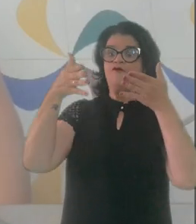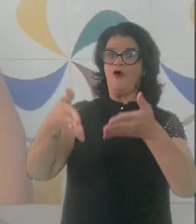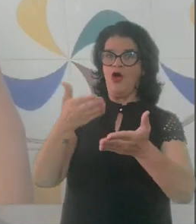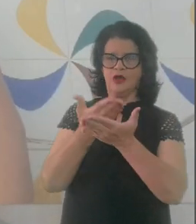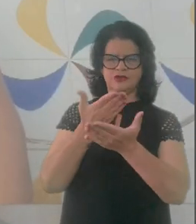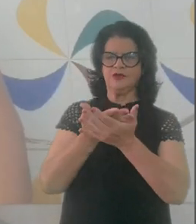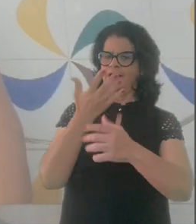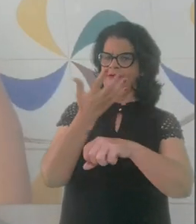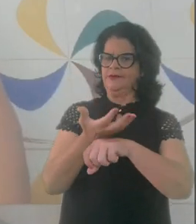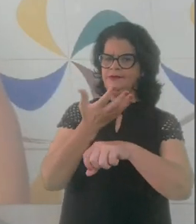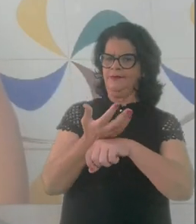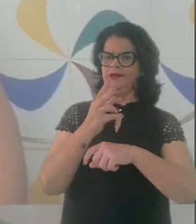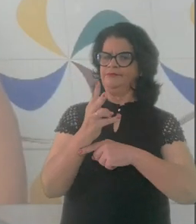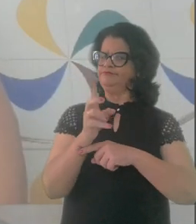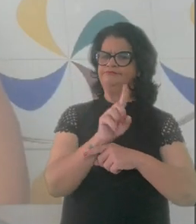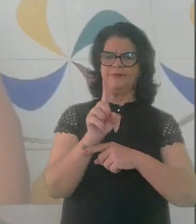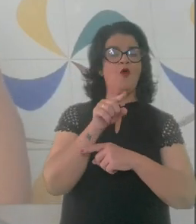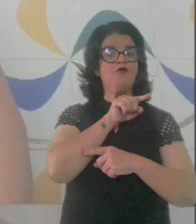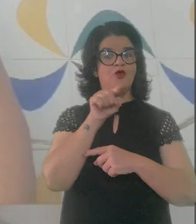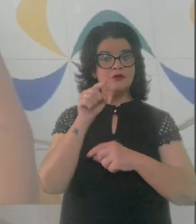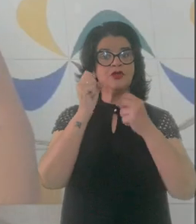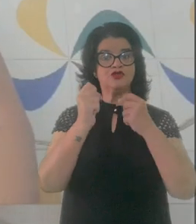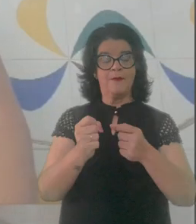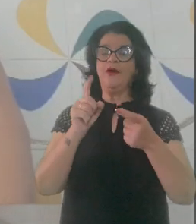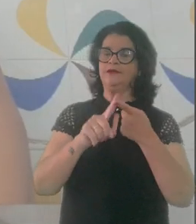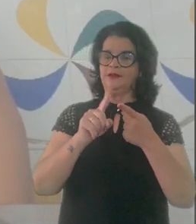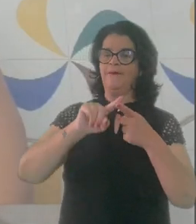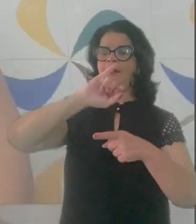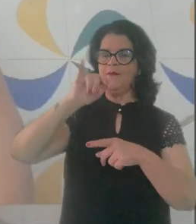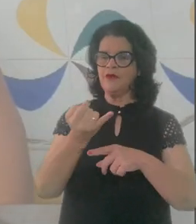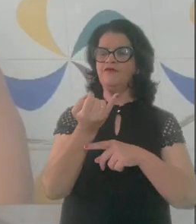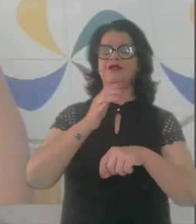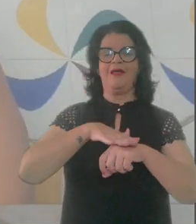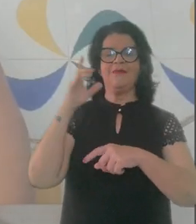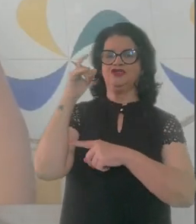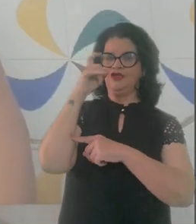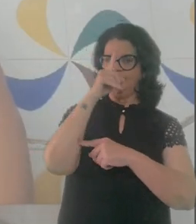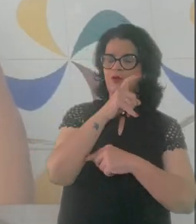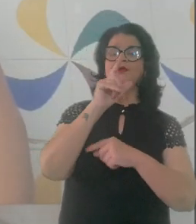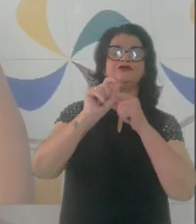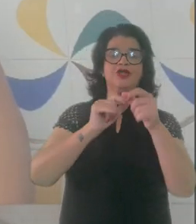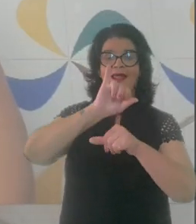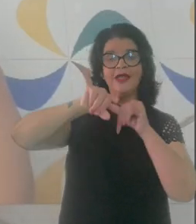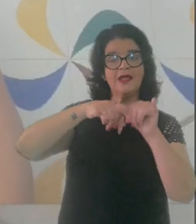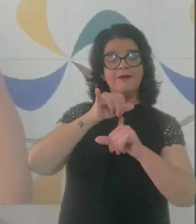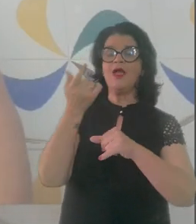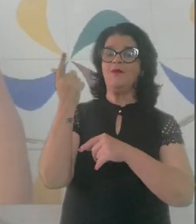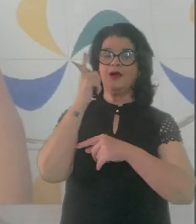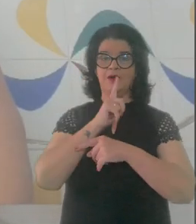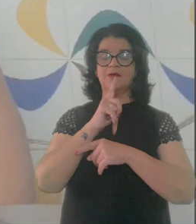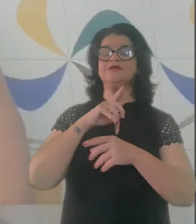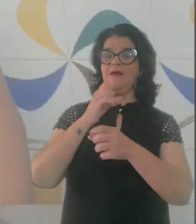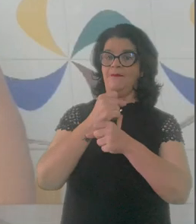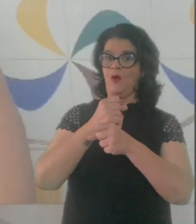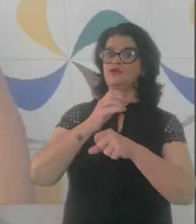essas disciplinas. Vocês, estudantes, podem tirar maior proveito da dificuldade da química para